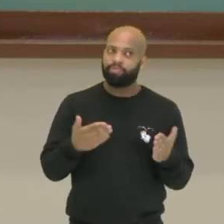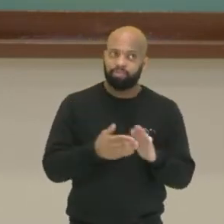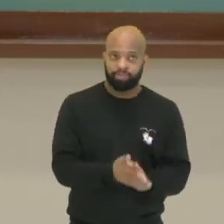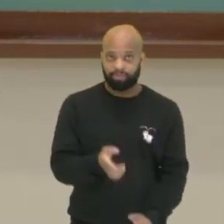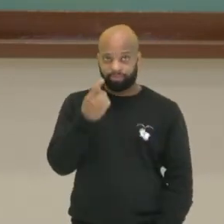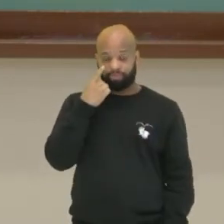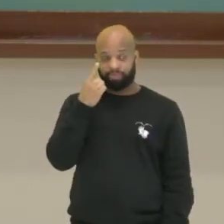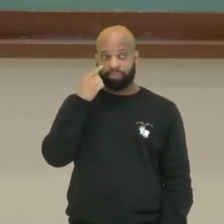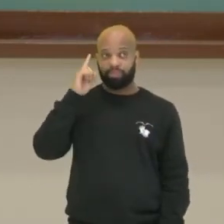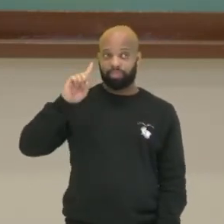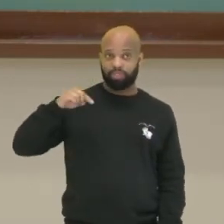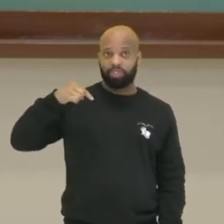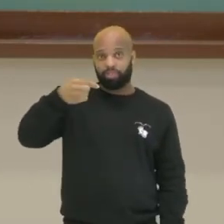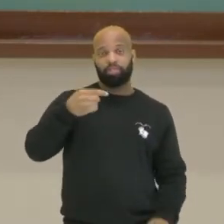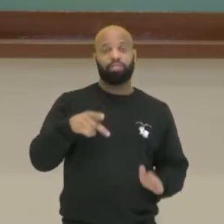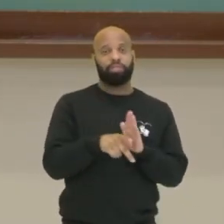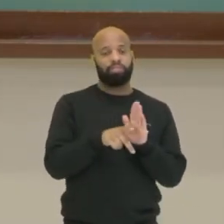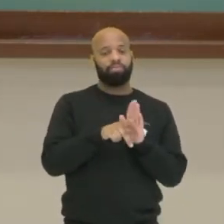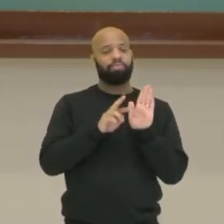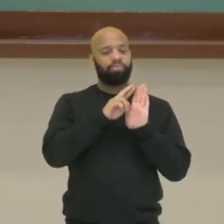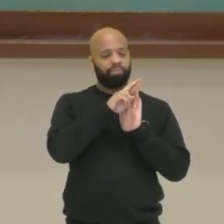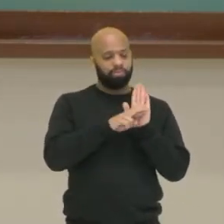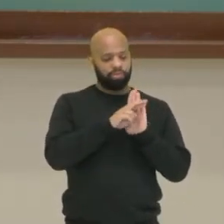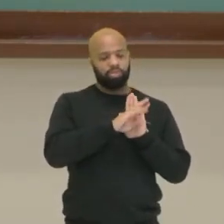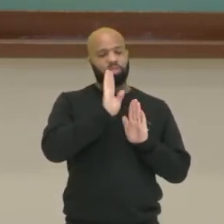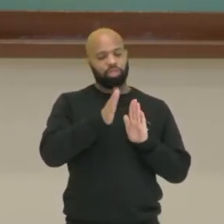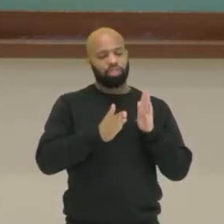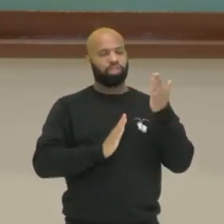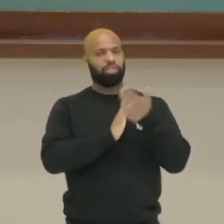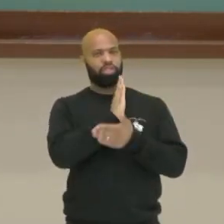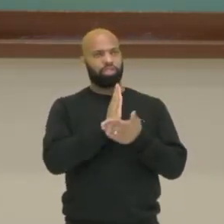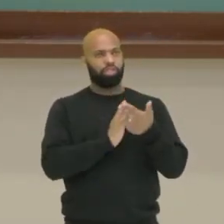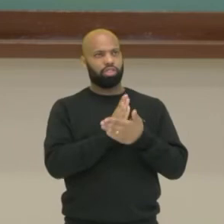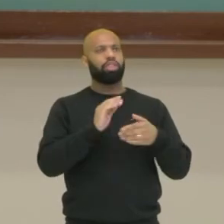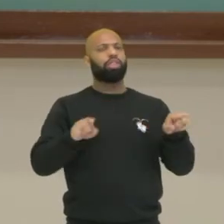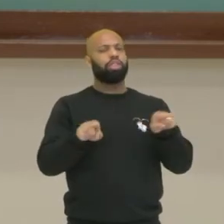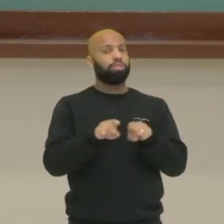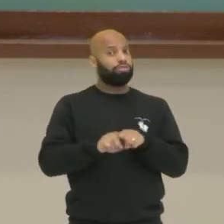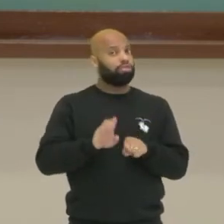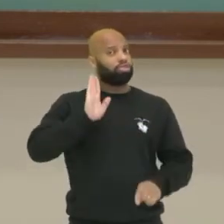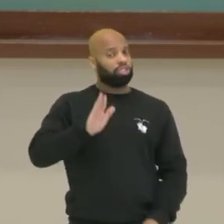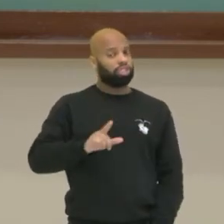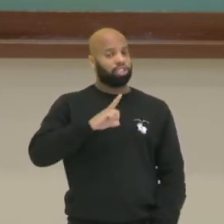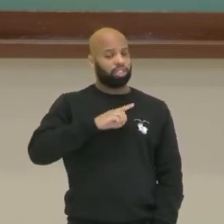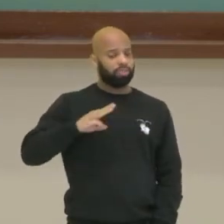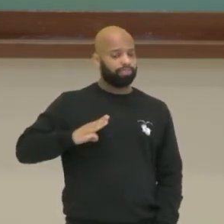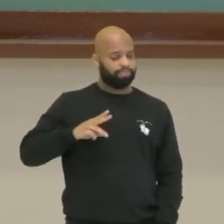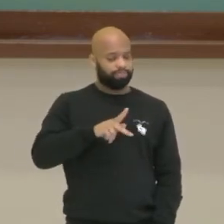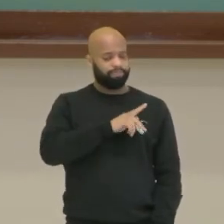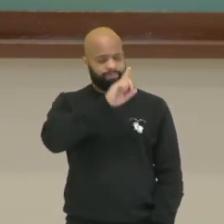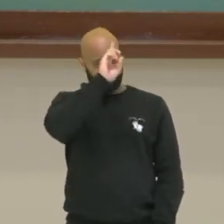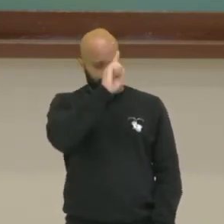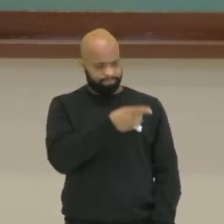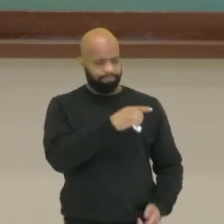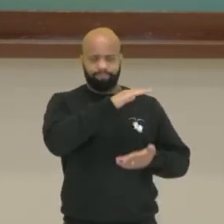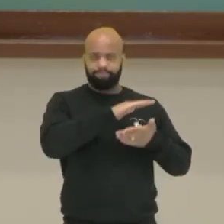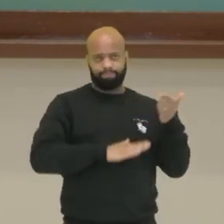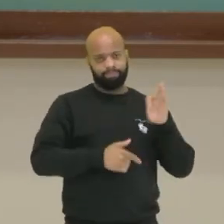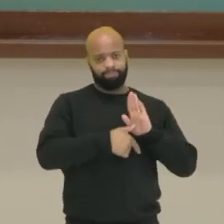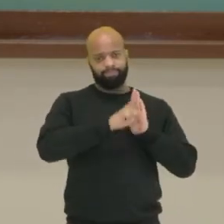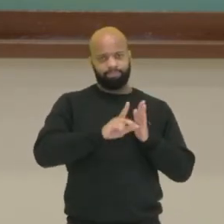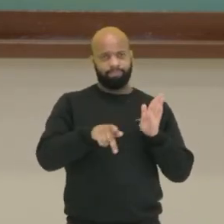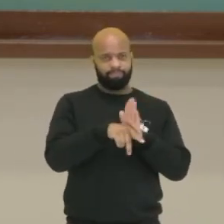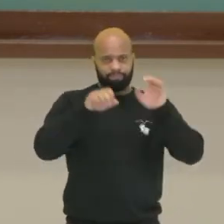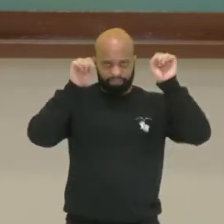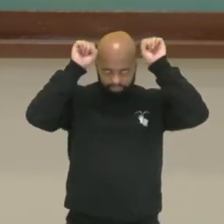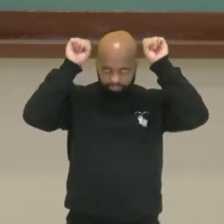veja, depois da resolução do CONANDA, depois da propaganda que nós vimos ali, e aí? O